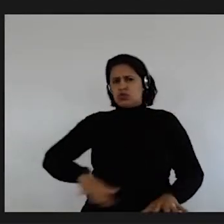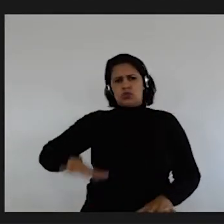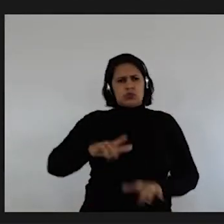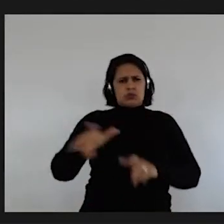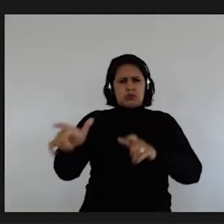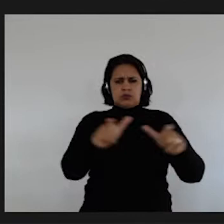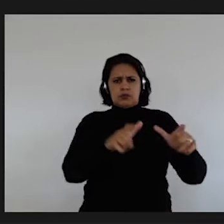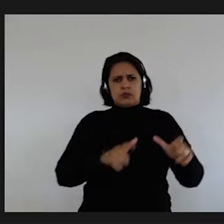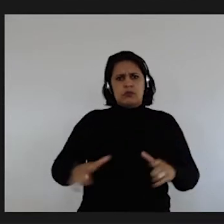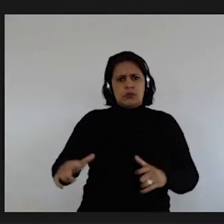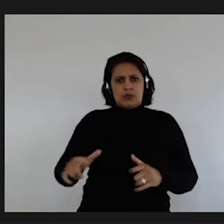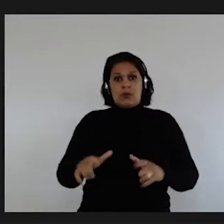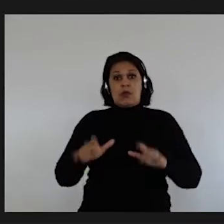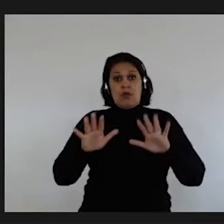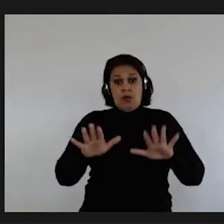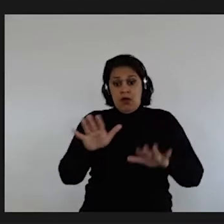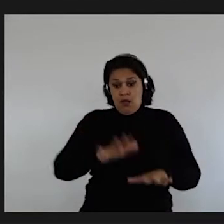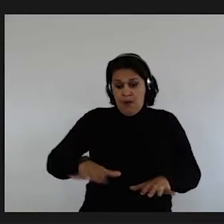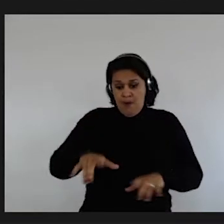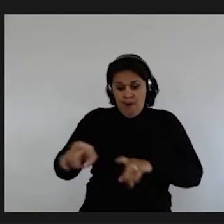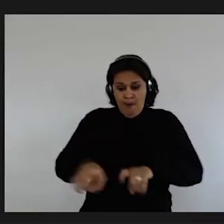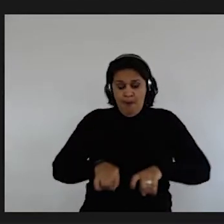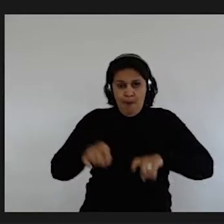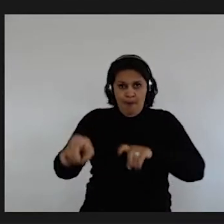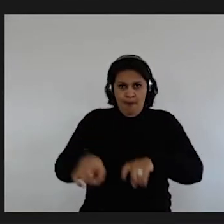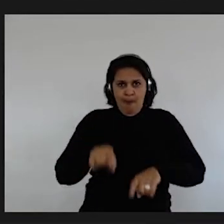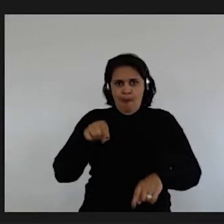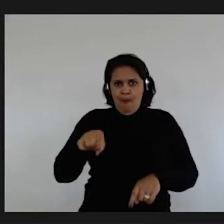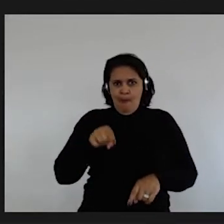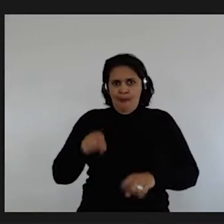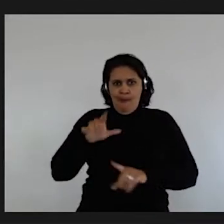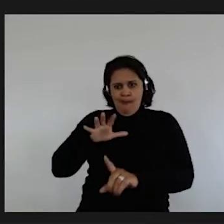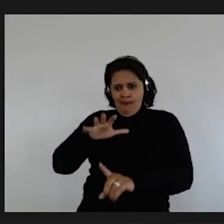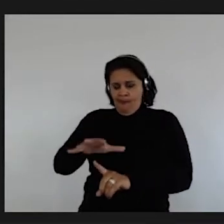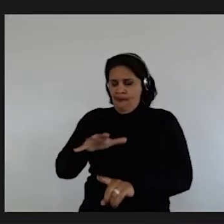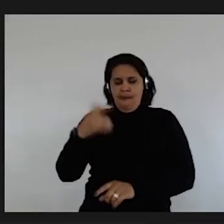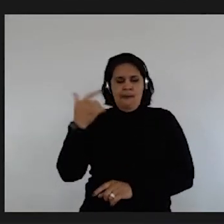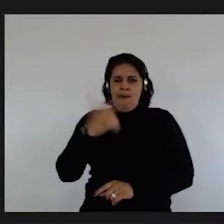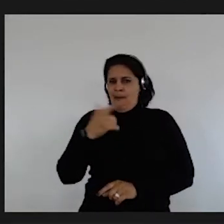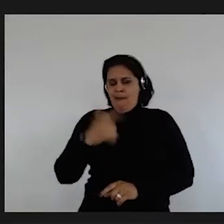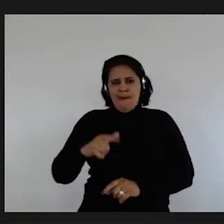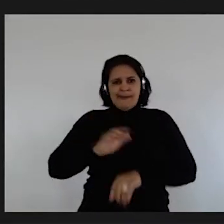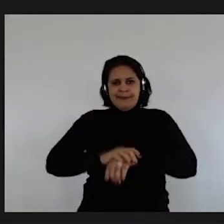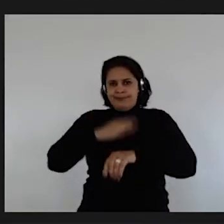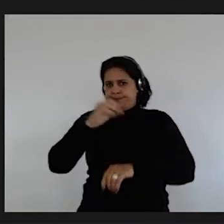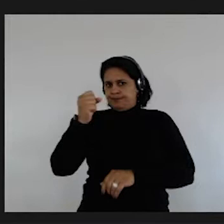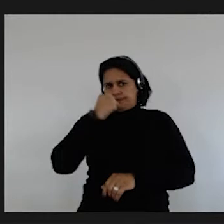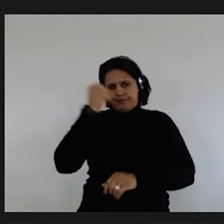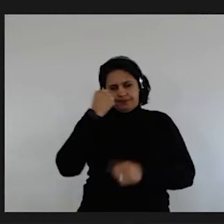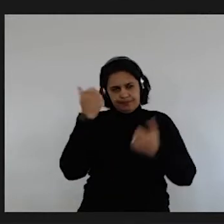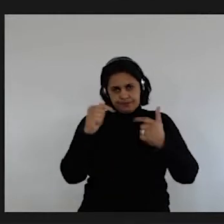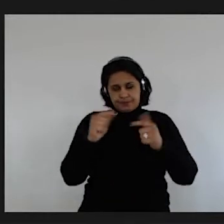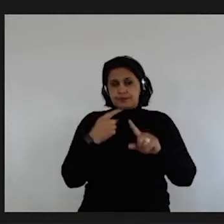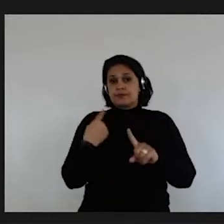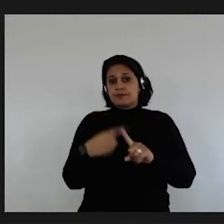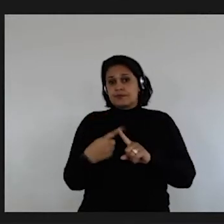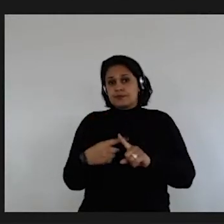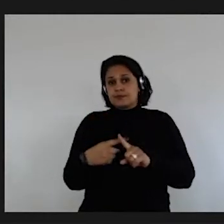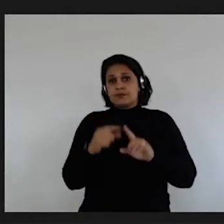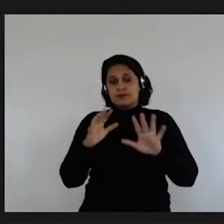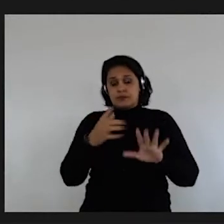Todavia, na agricultura, a influência do Covid não foi tão avassaladora como em outros setores. E a razão é muito simples, é preciso